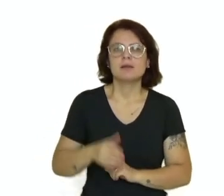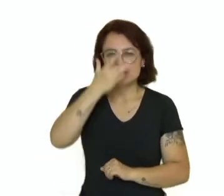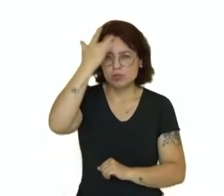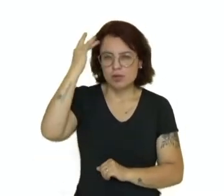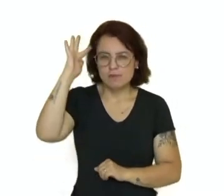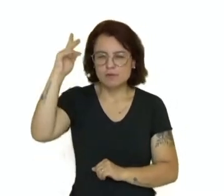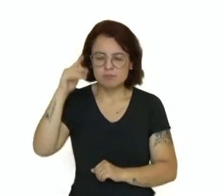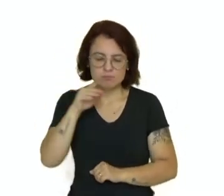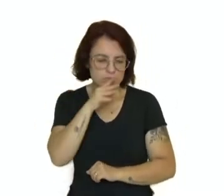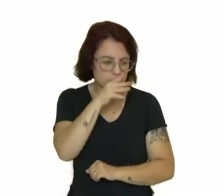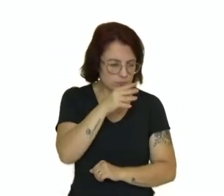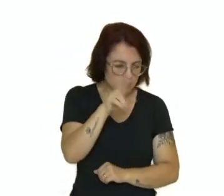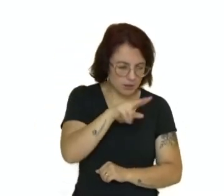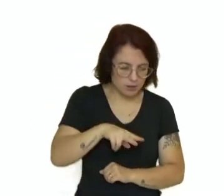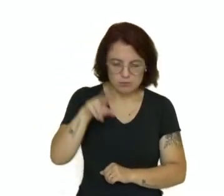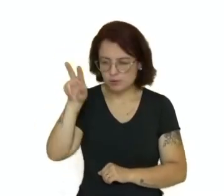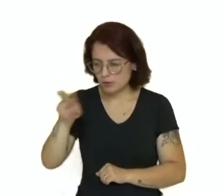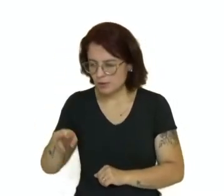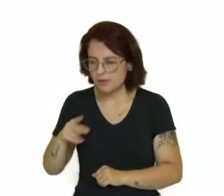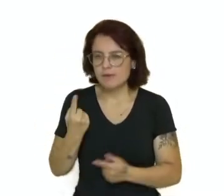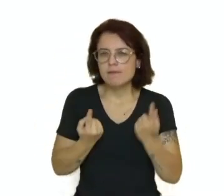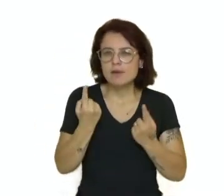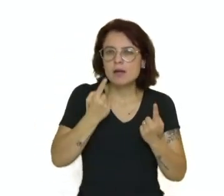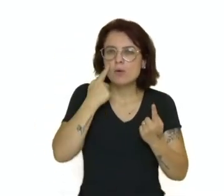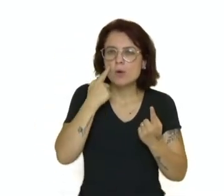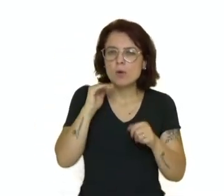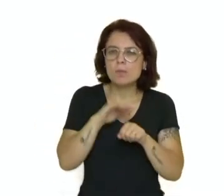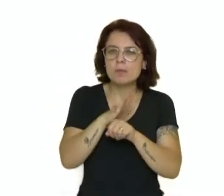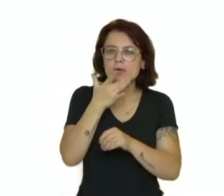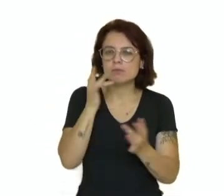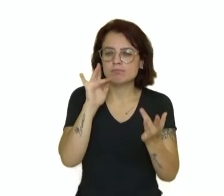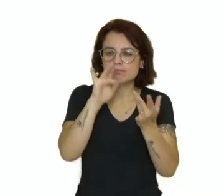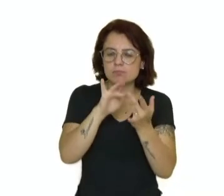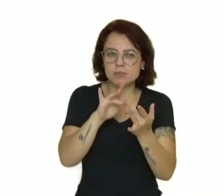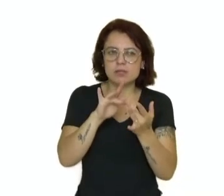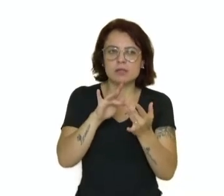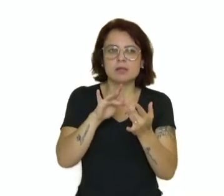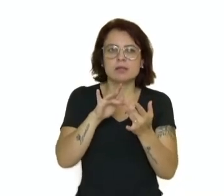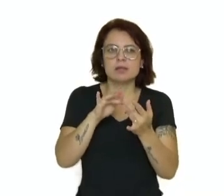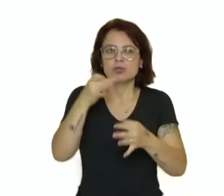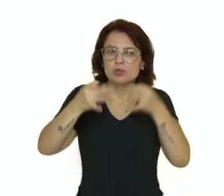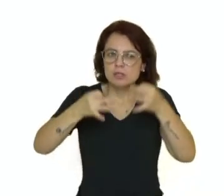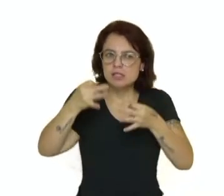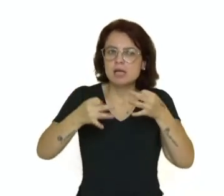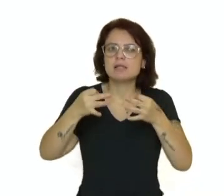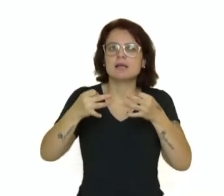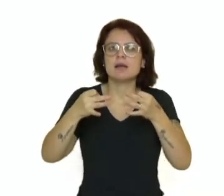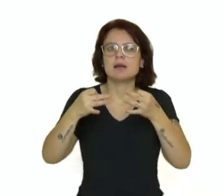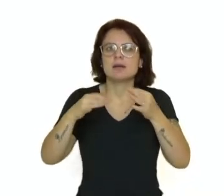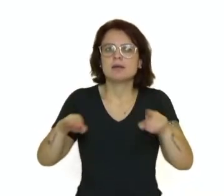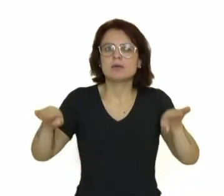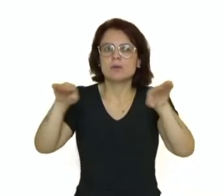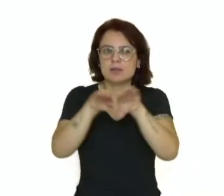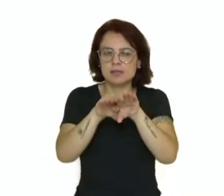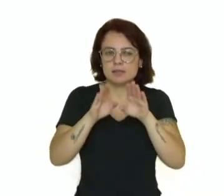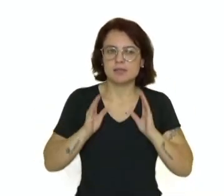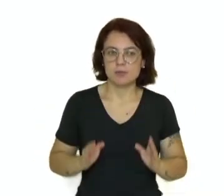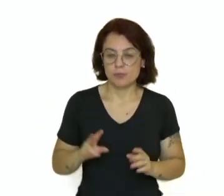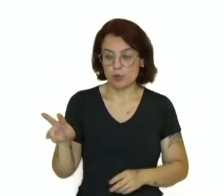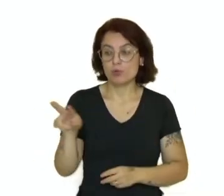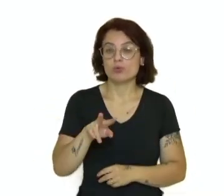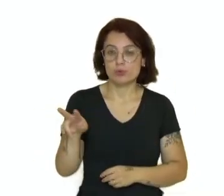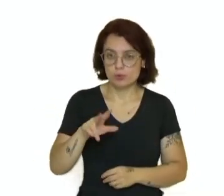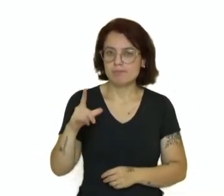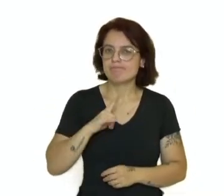mais apropriada para a manutenção da liberdade, da justiça e da igualdade entre os cidadãos. Os dois filósofos